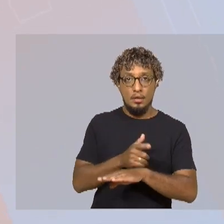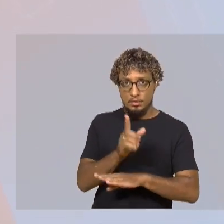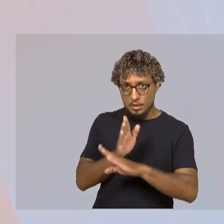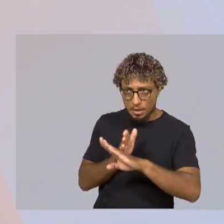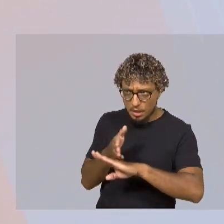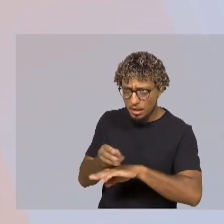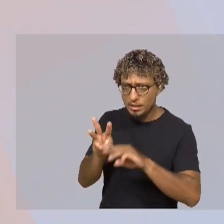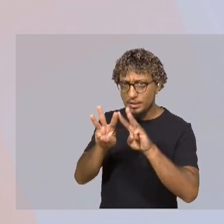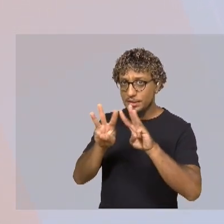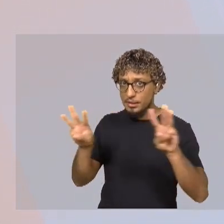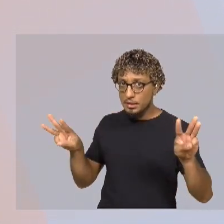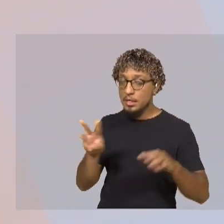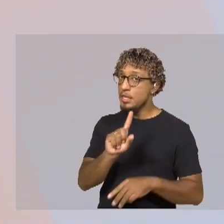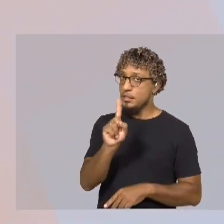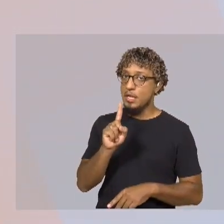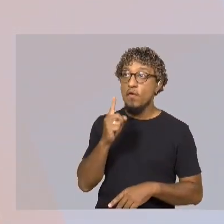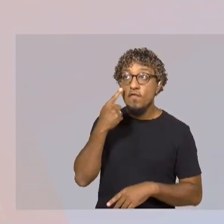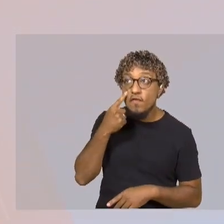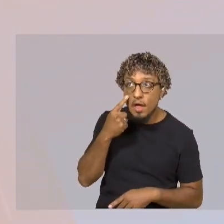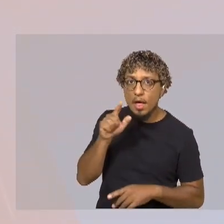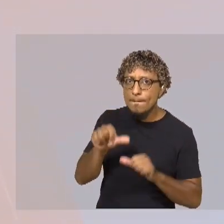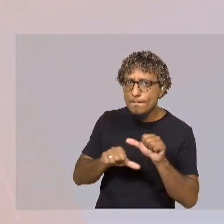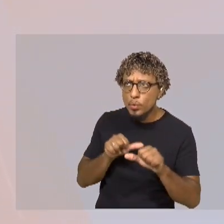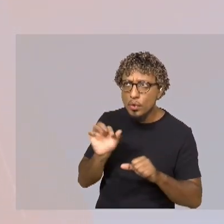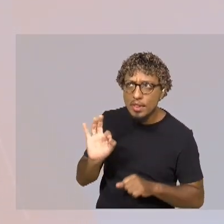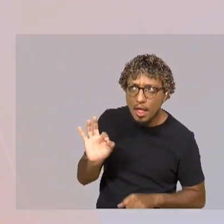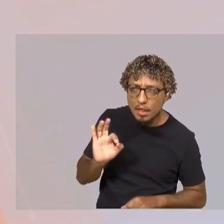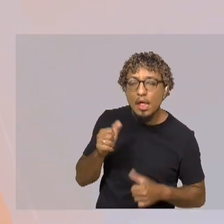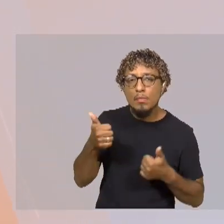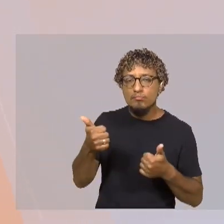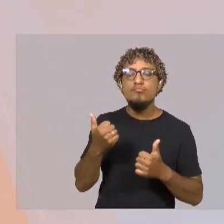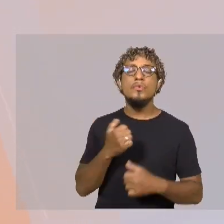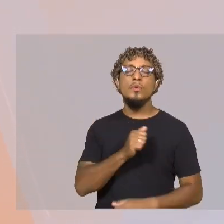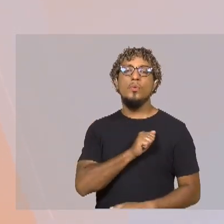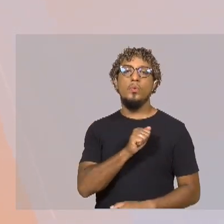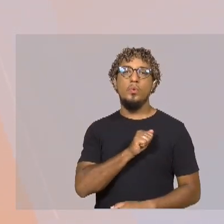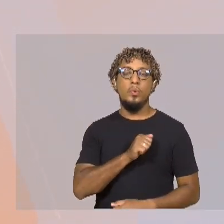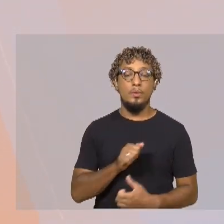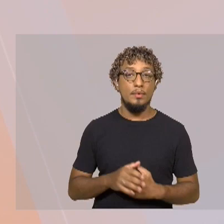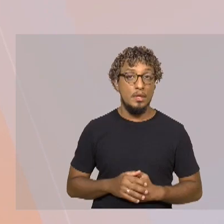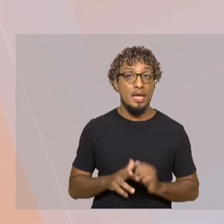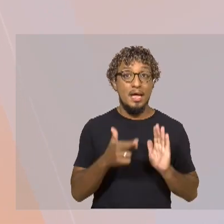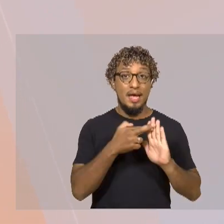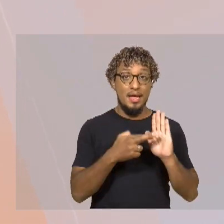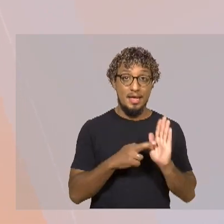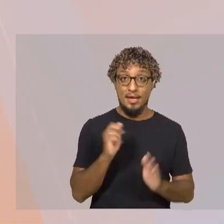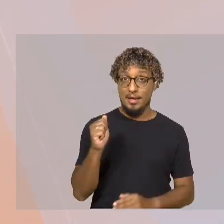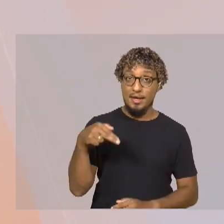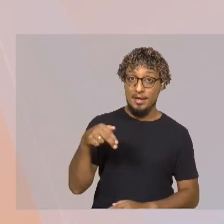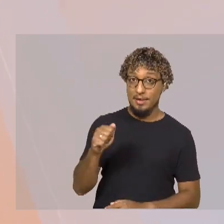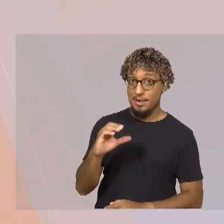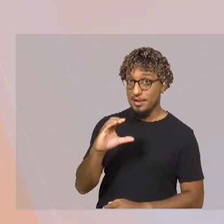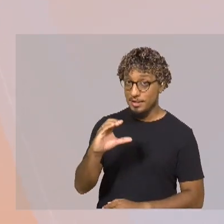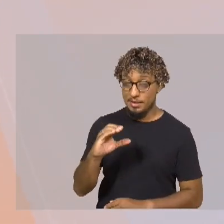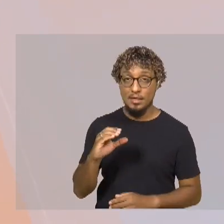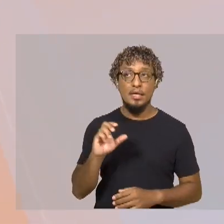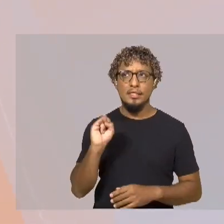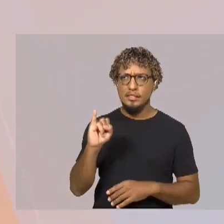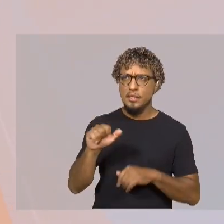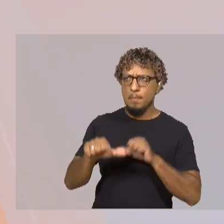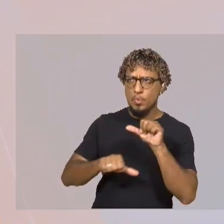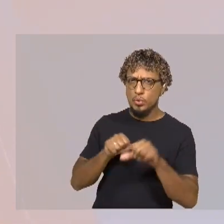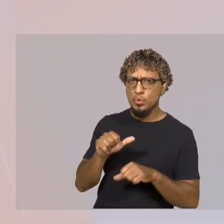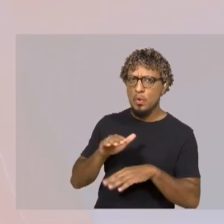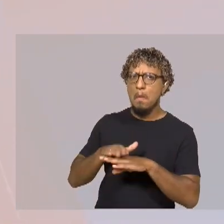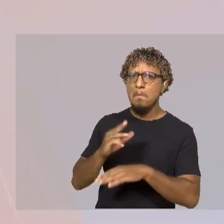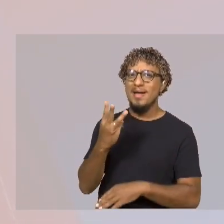site para ver se até não sofreu alteração. E segundo a regra da ANAC, se o voo foi alterado em mais de 30 minutos,